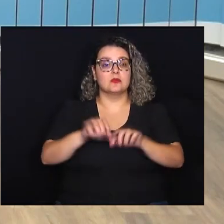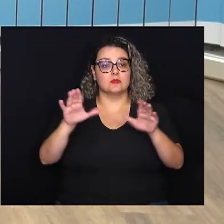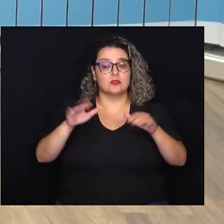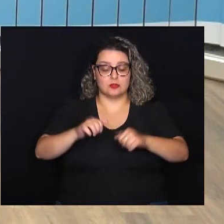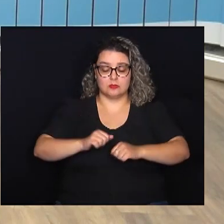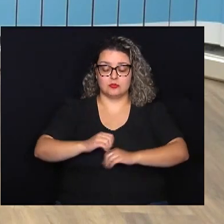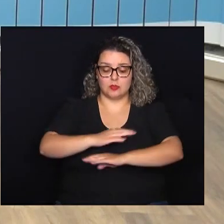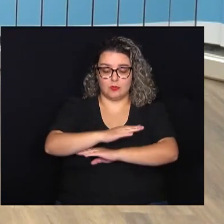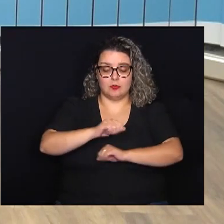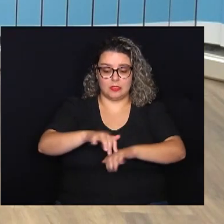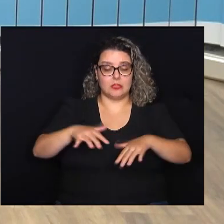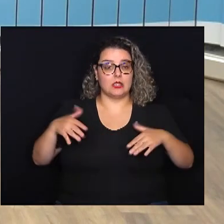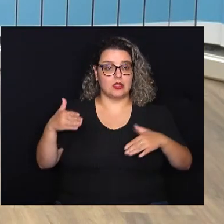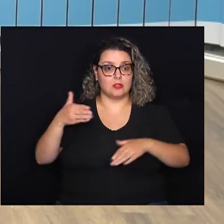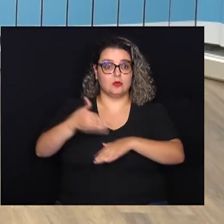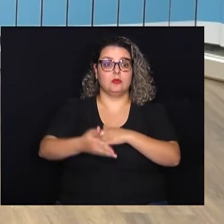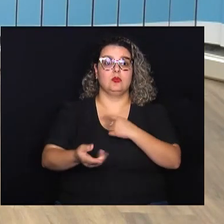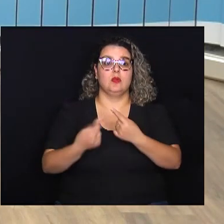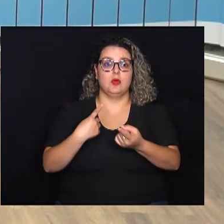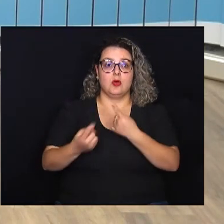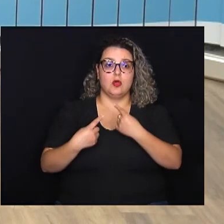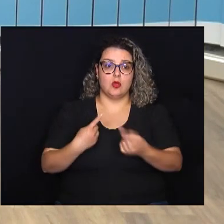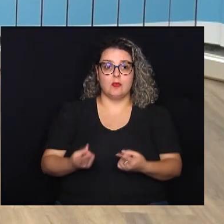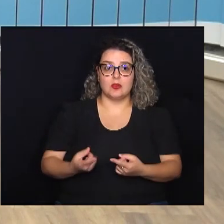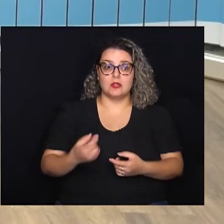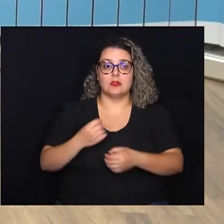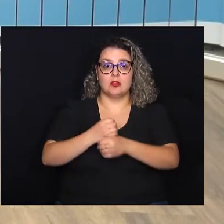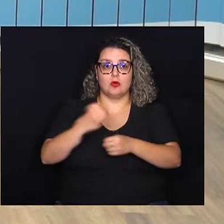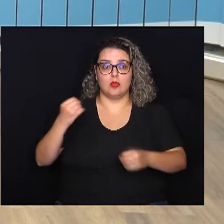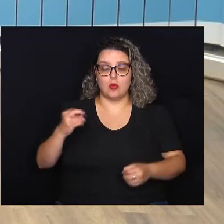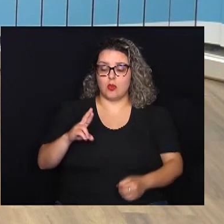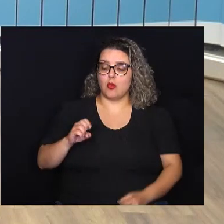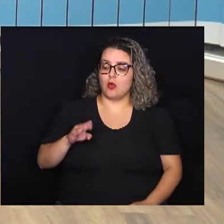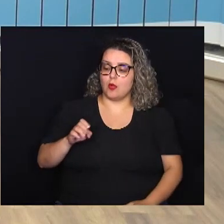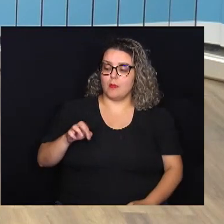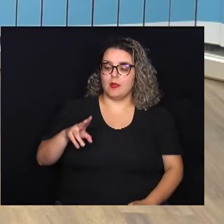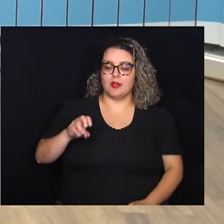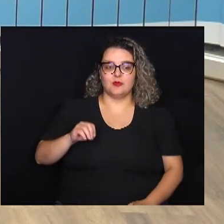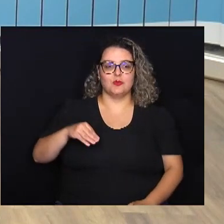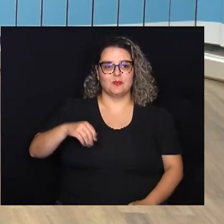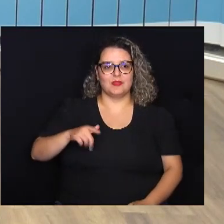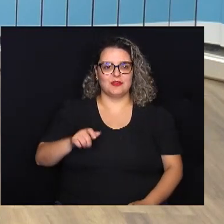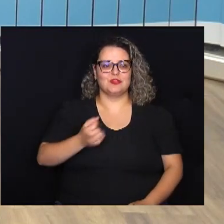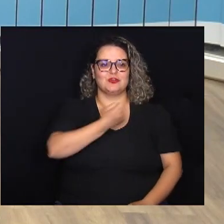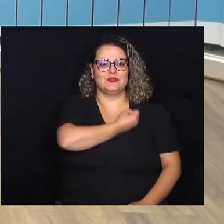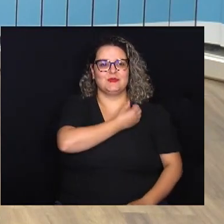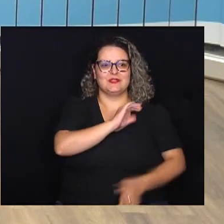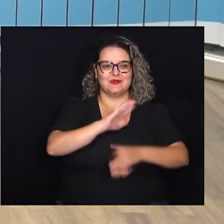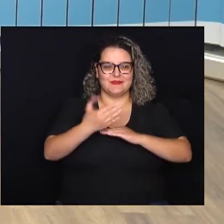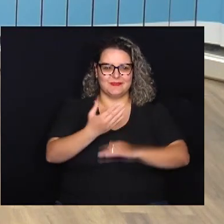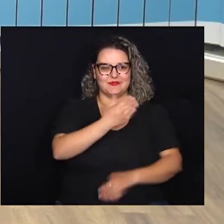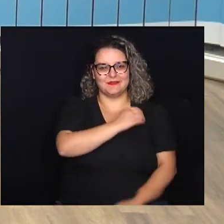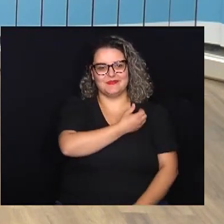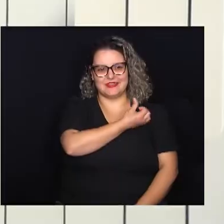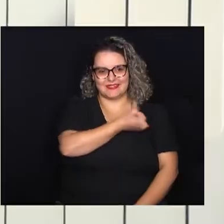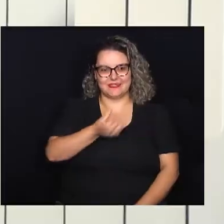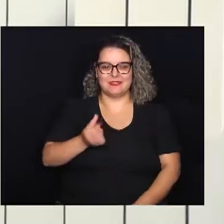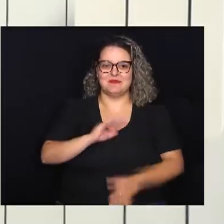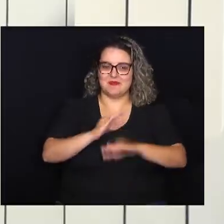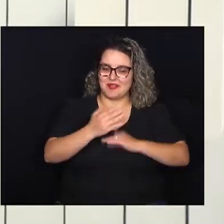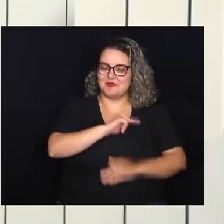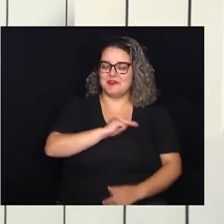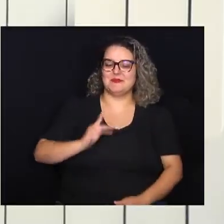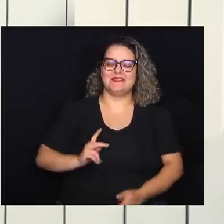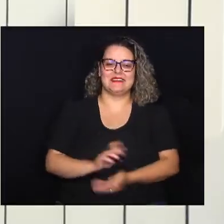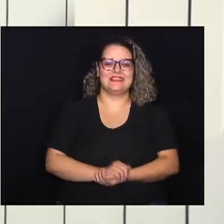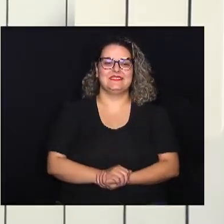a entrada pela Avenida Engenheiro Roberto mangel 66 e com transmissão completa pela TV Câmara Campinas e